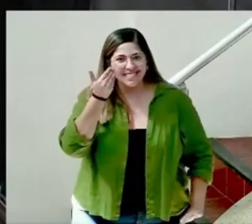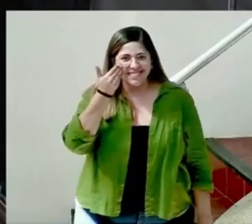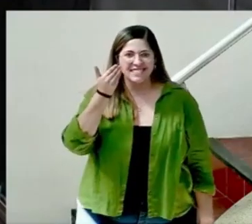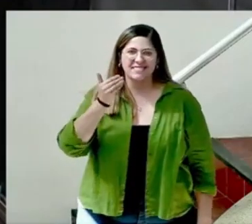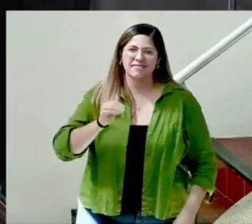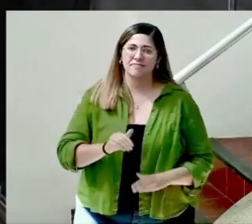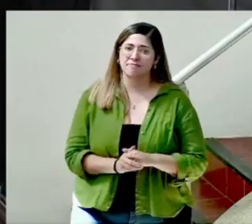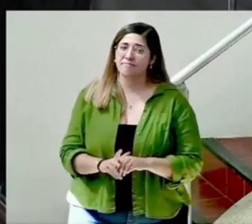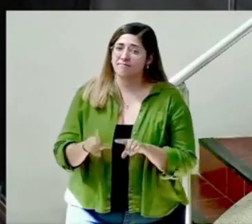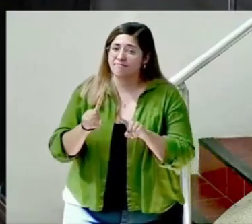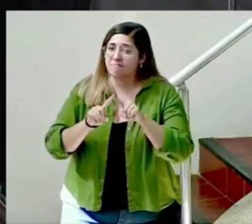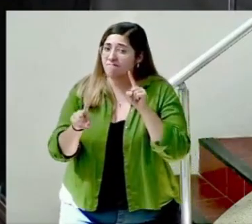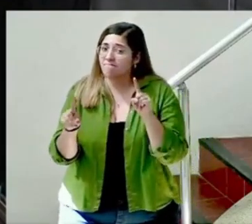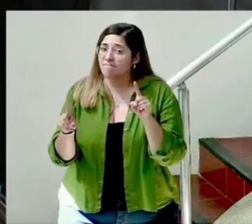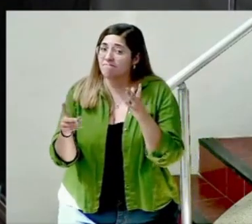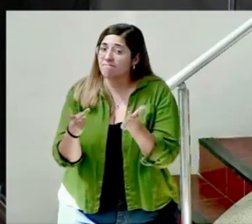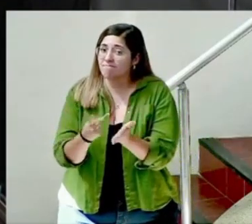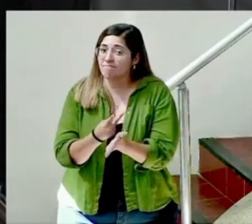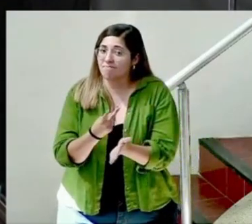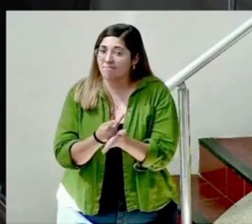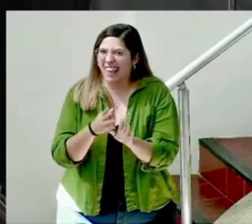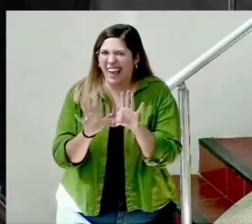de uma forma ilícita.